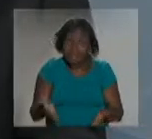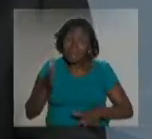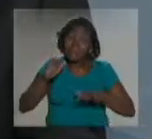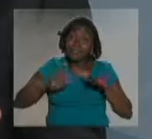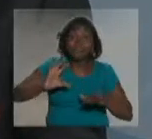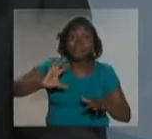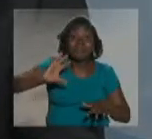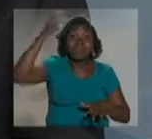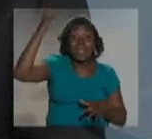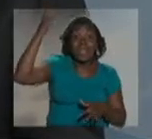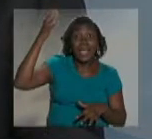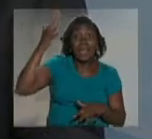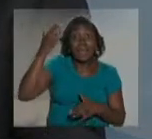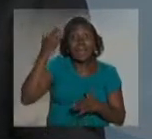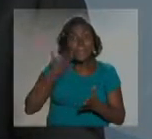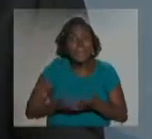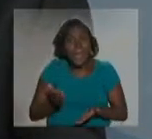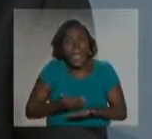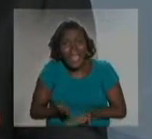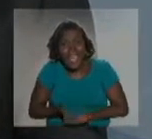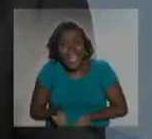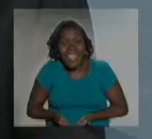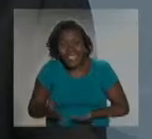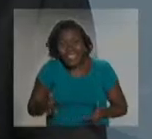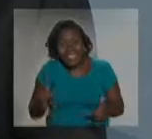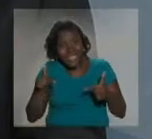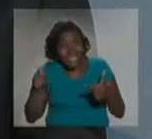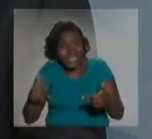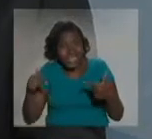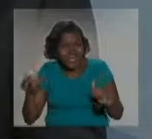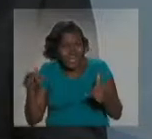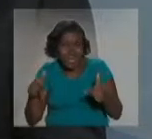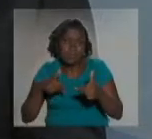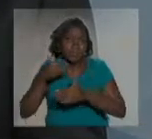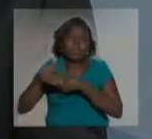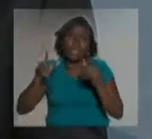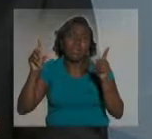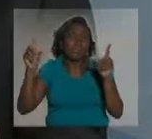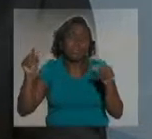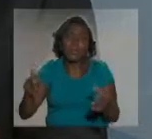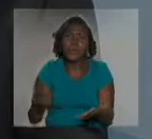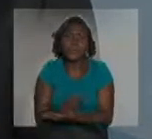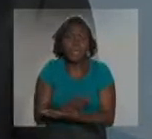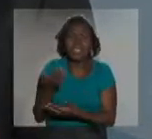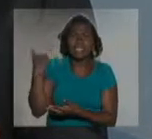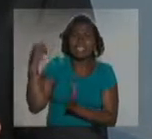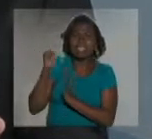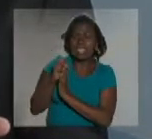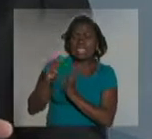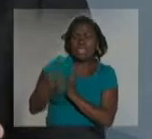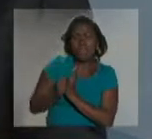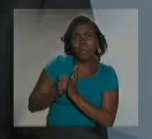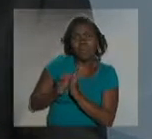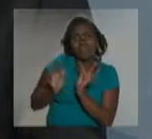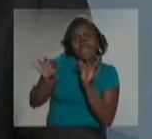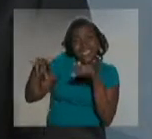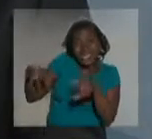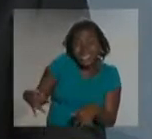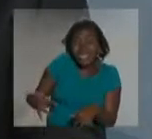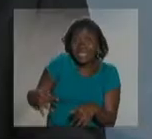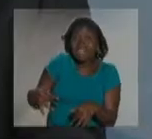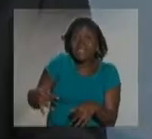a perda da função produtiva mesmo da cidade, e que isso é uma tendência, um fenômeno que está acontecendo desde o final do século passado em diversas